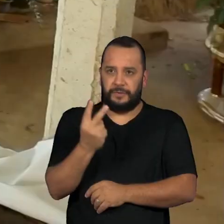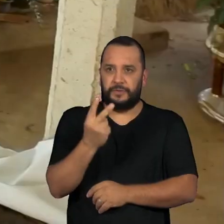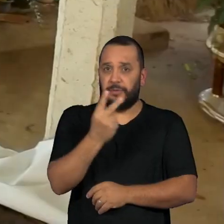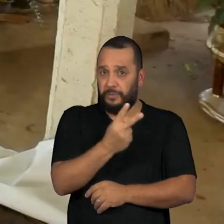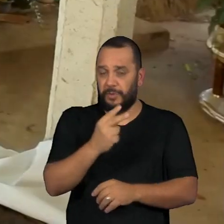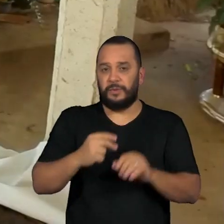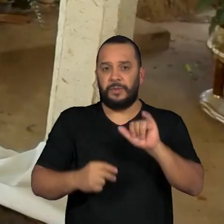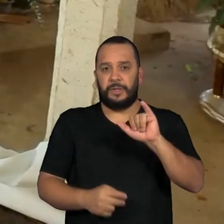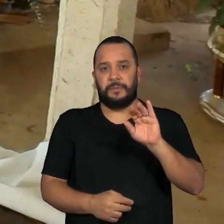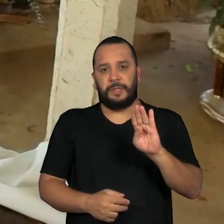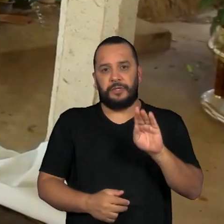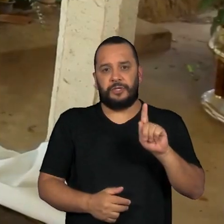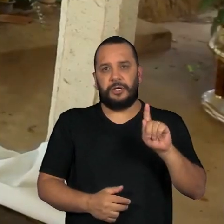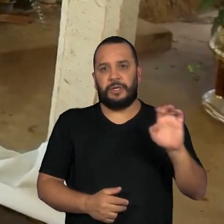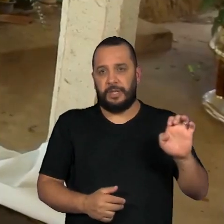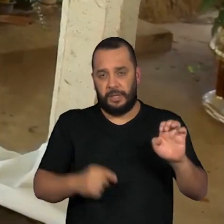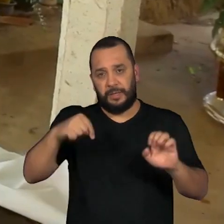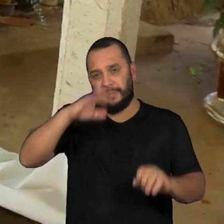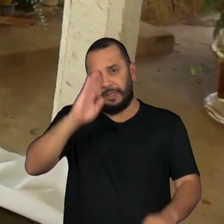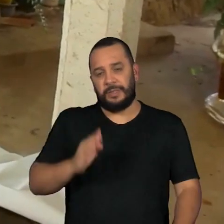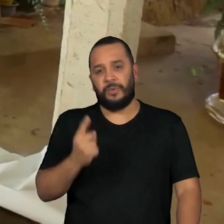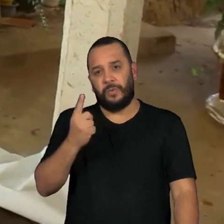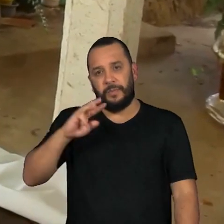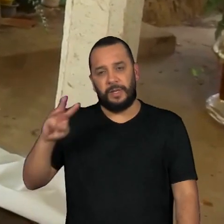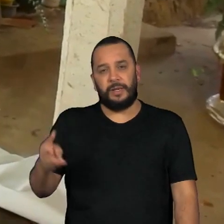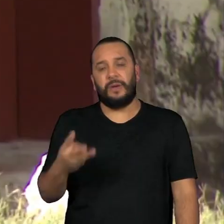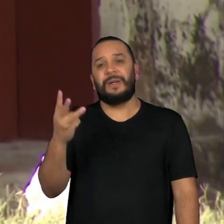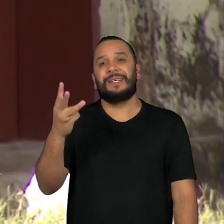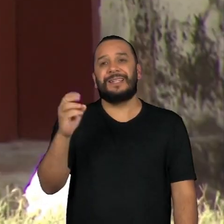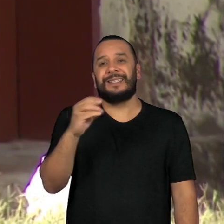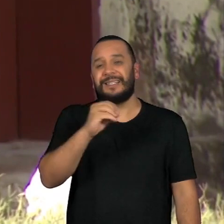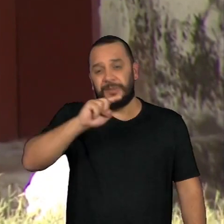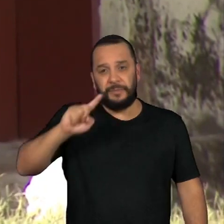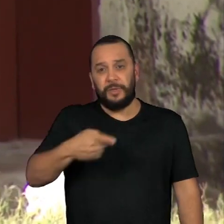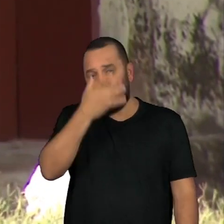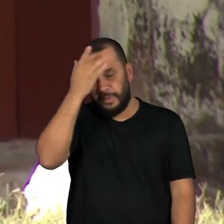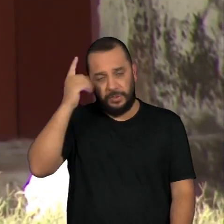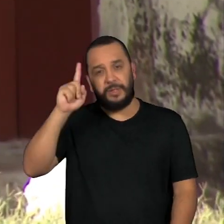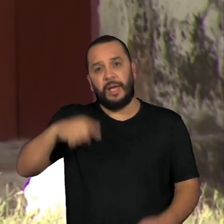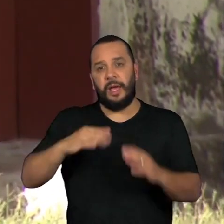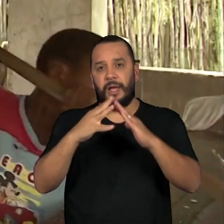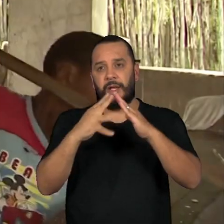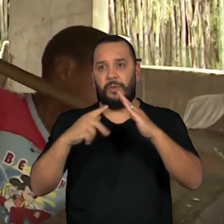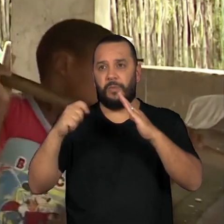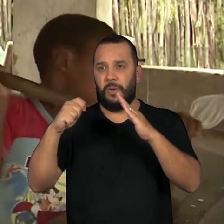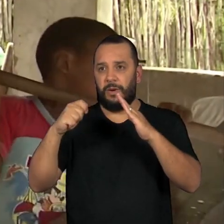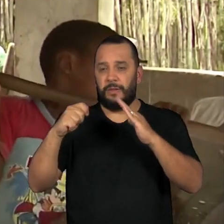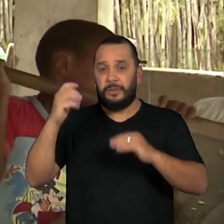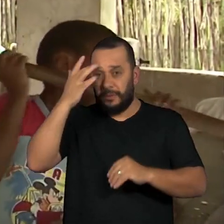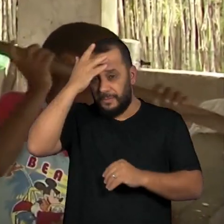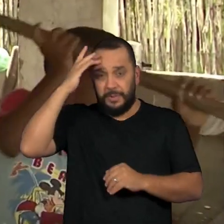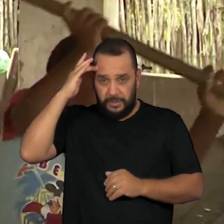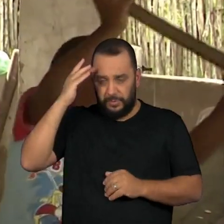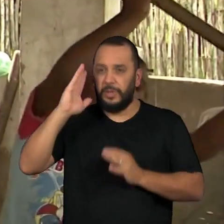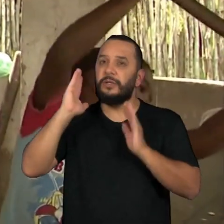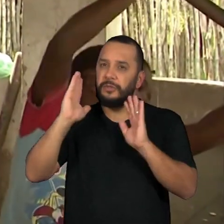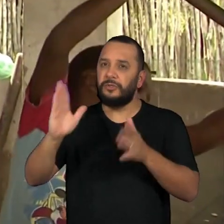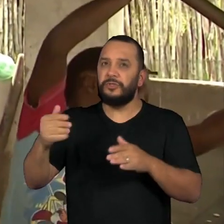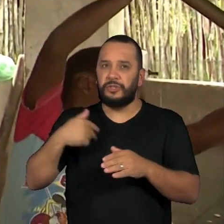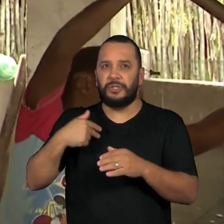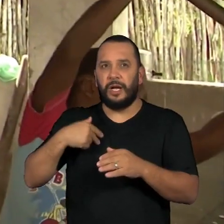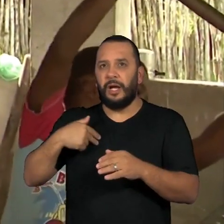que o Brasil tem 1.300.000 habitantes que se autodeclaram quilombolas. Pessoas que têm laços históricos